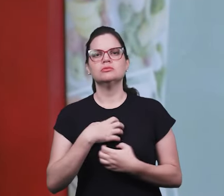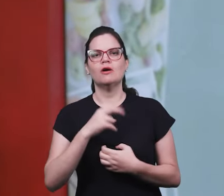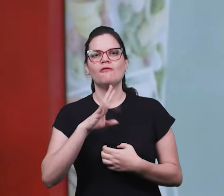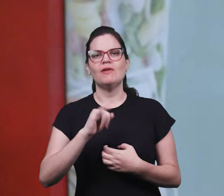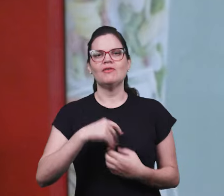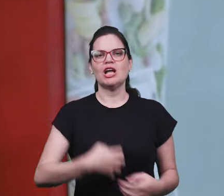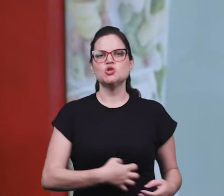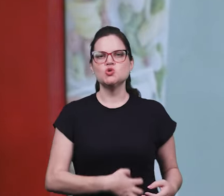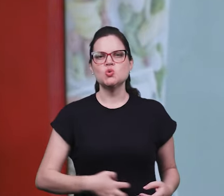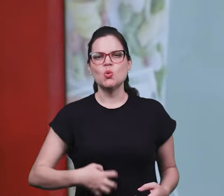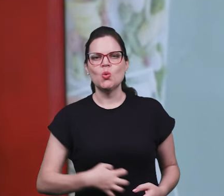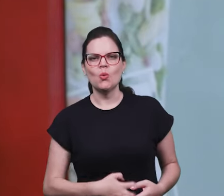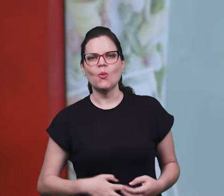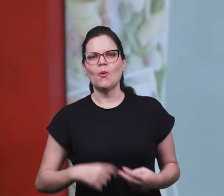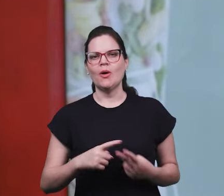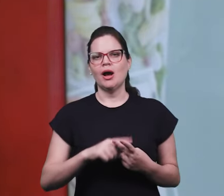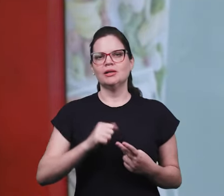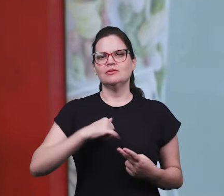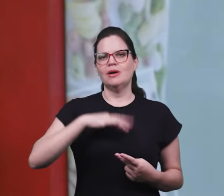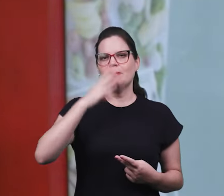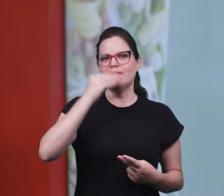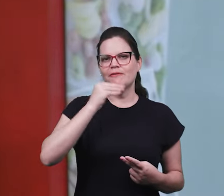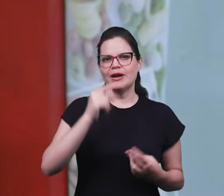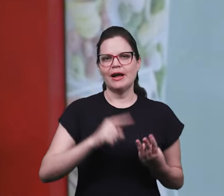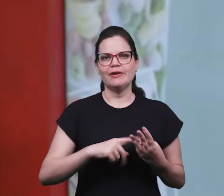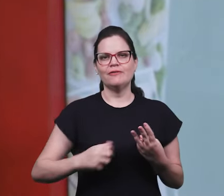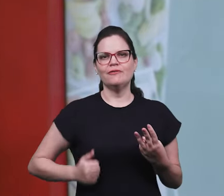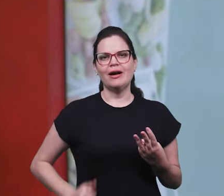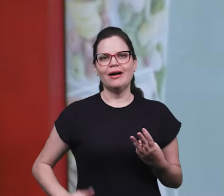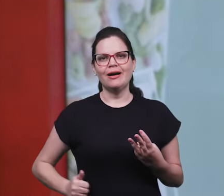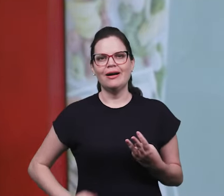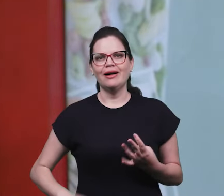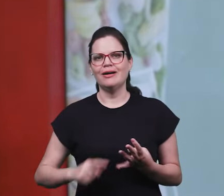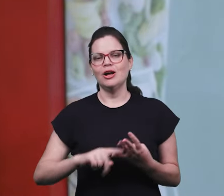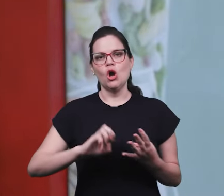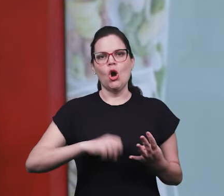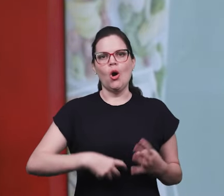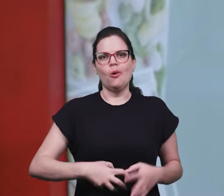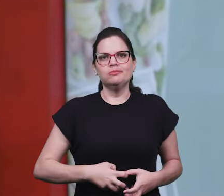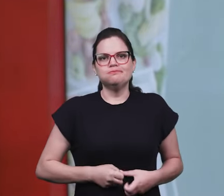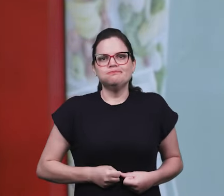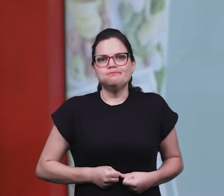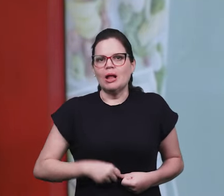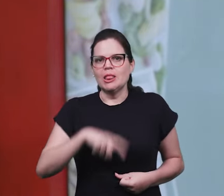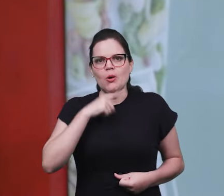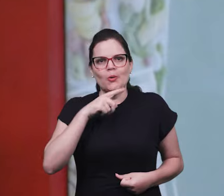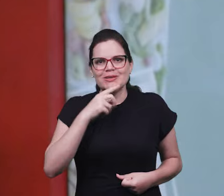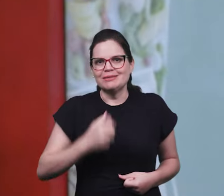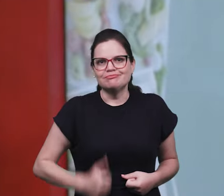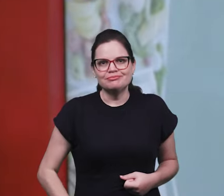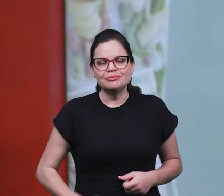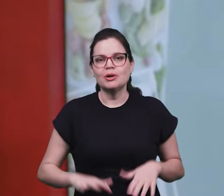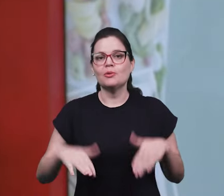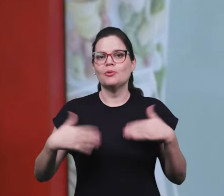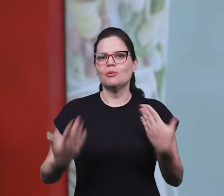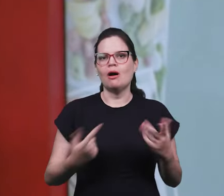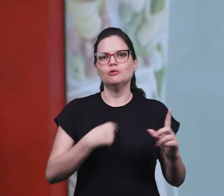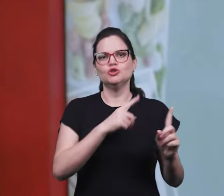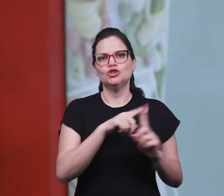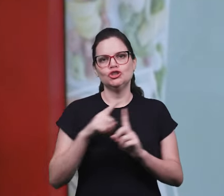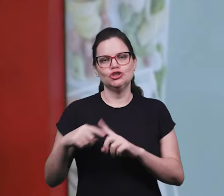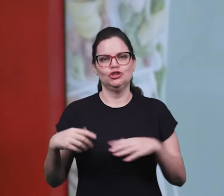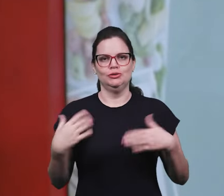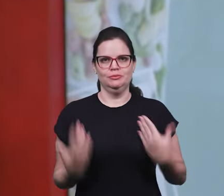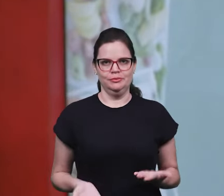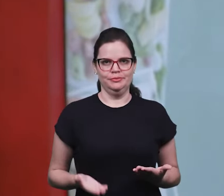eh vai ser uma diarreia uma constipação uma xerostomia então que qual é o sintoma do meu paciente aí